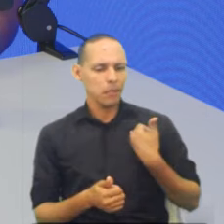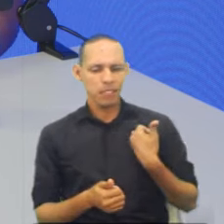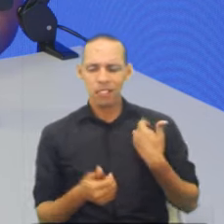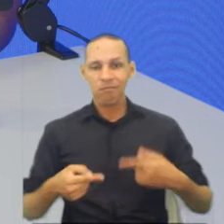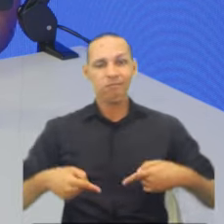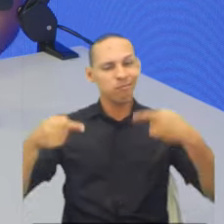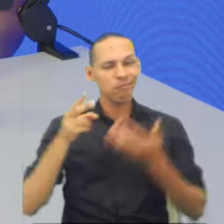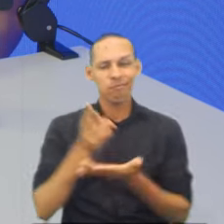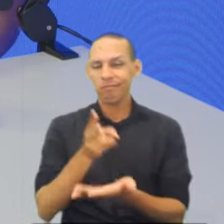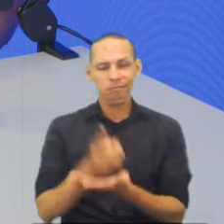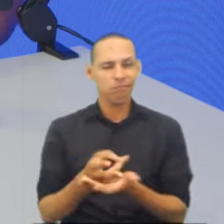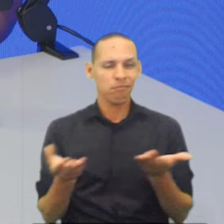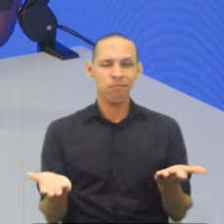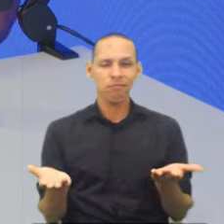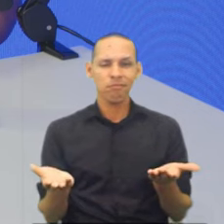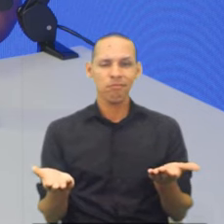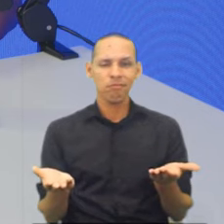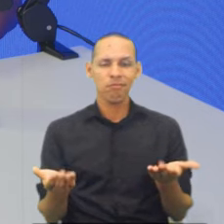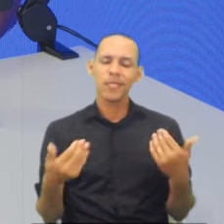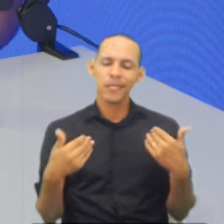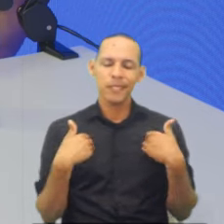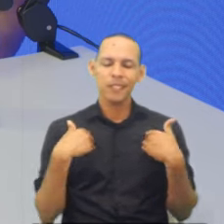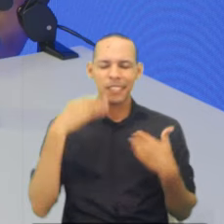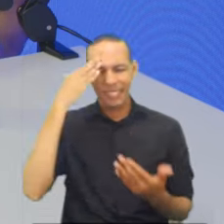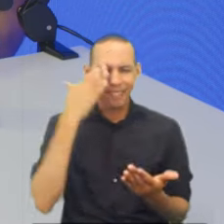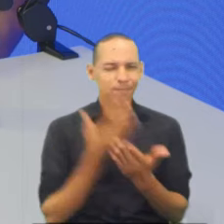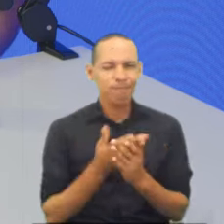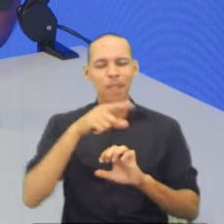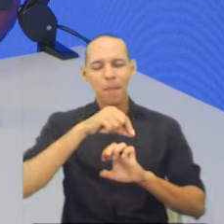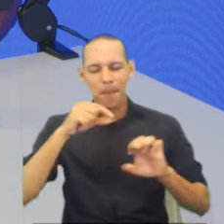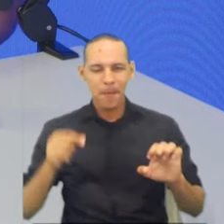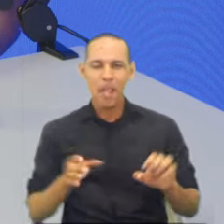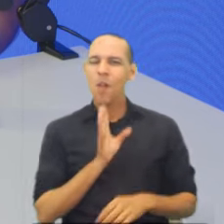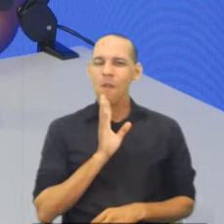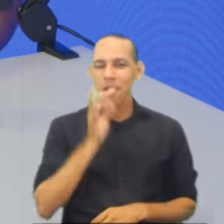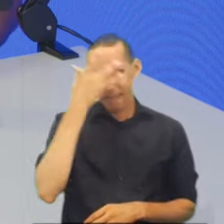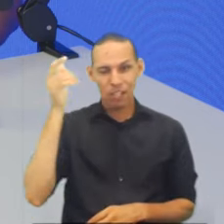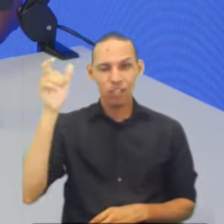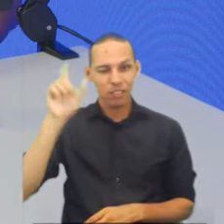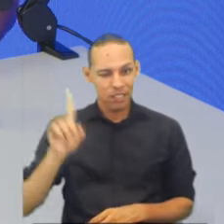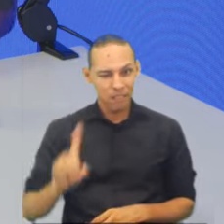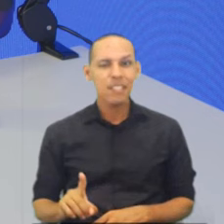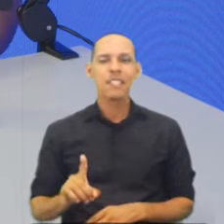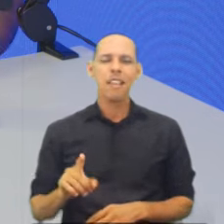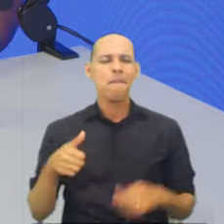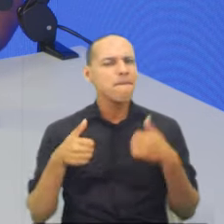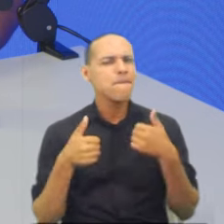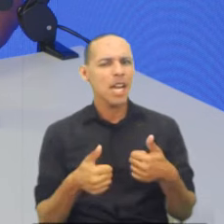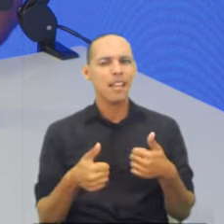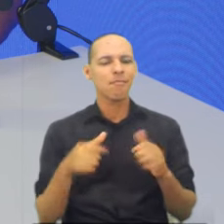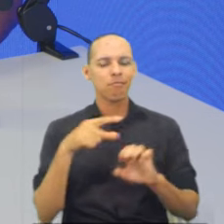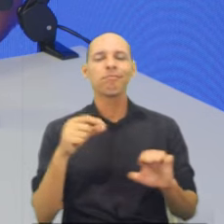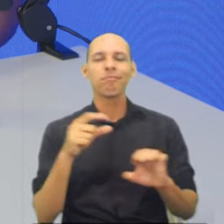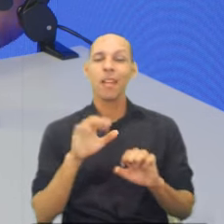desafiador do mesmo jeito né então sim eu confio muito no empreendedorismo Conheço muita gente com deficiência que tá muito bem no